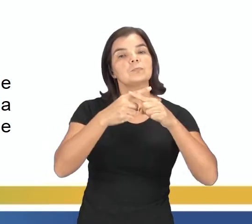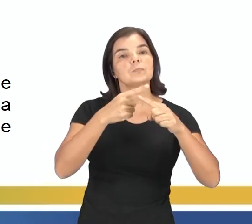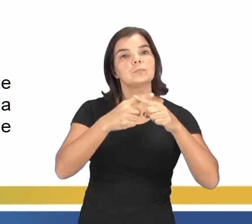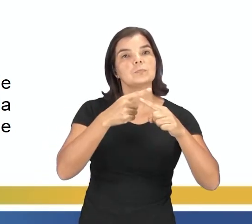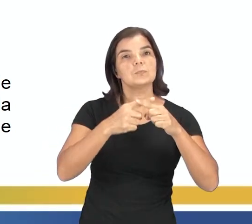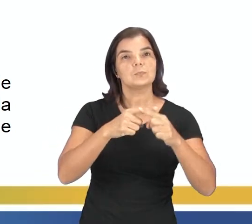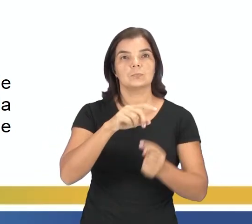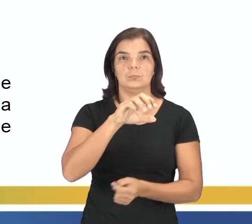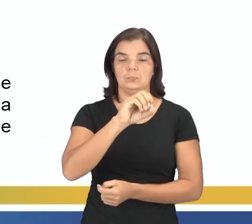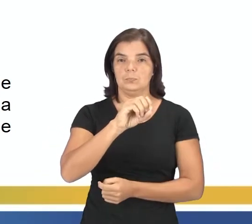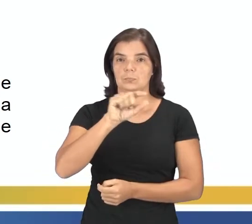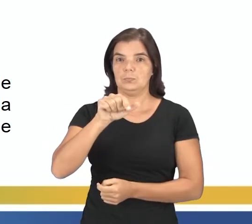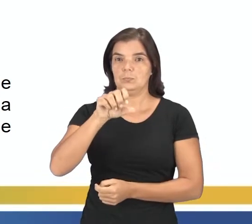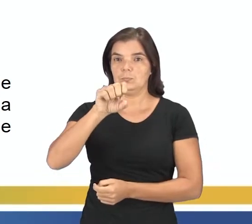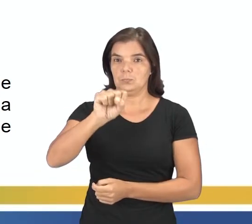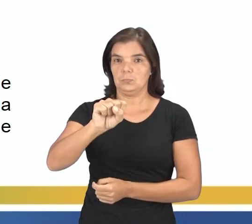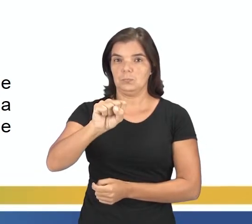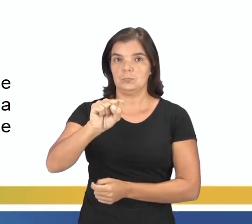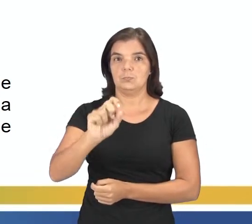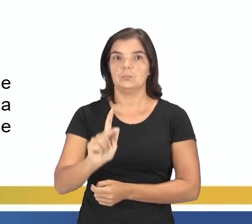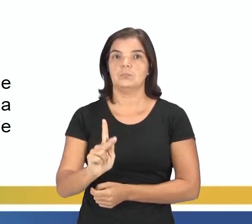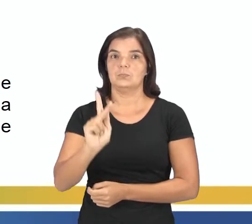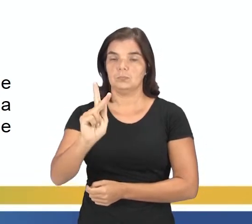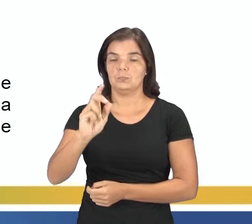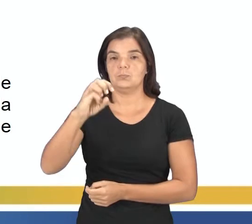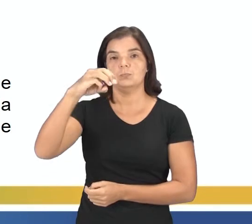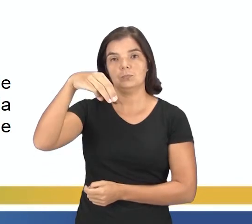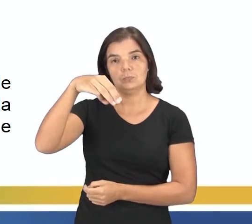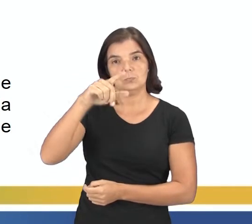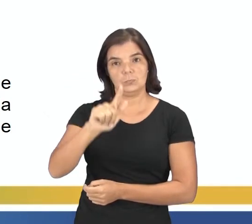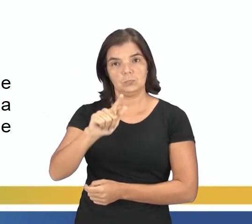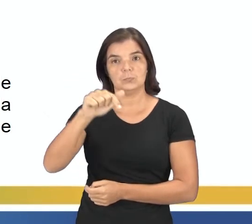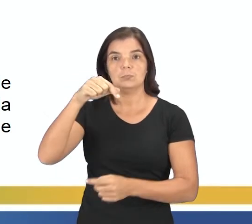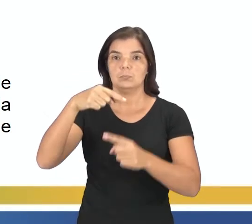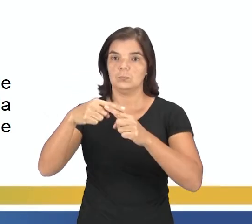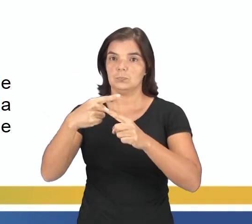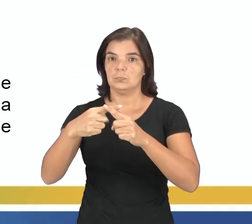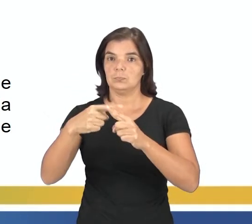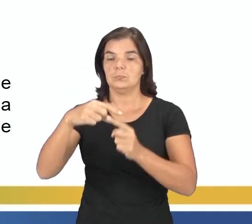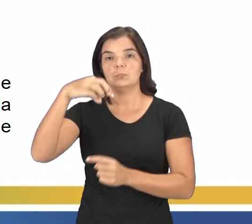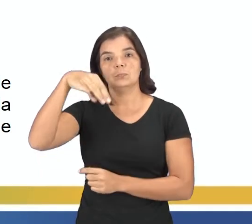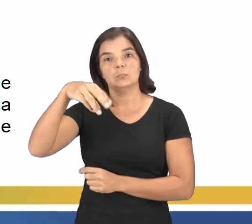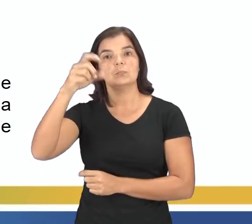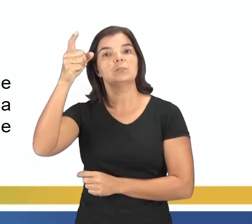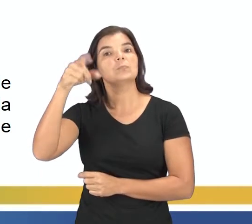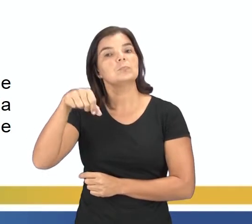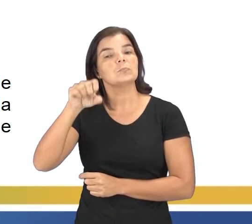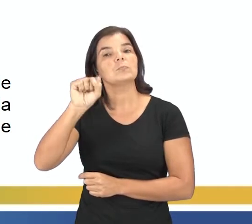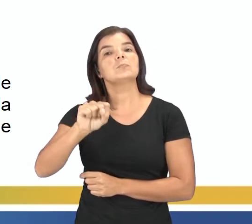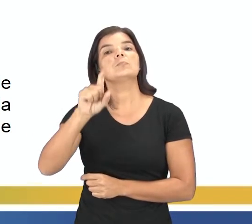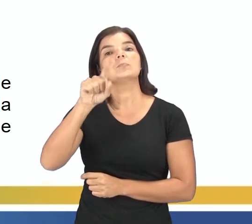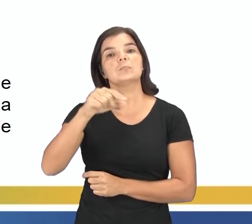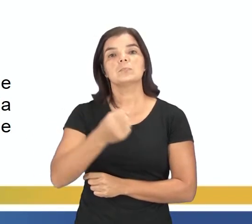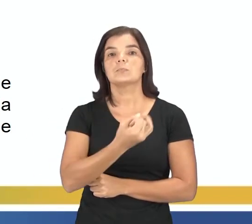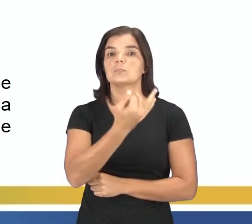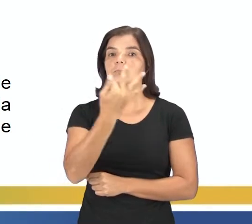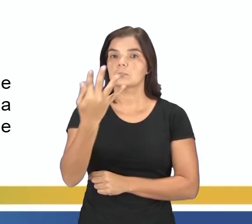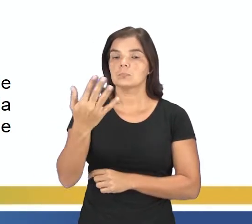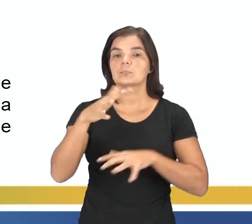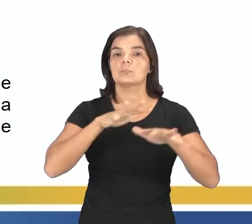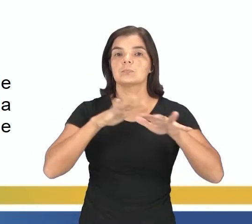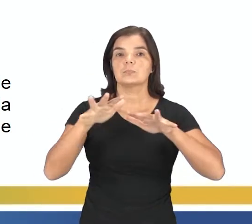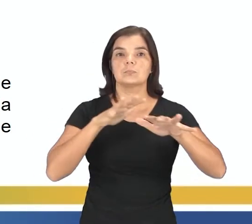Multiplicando isso dá 0,8 kg vezes metro por segundo, que é a quantidade de movimento